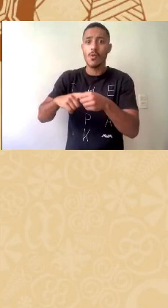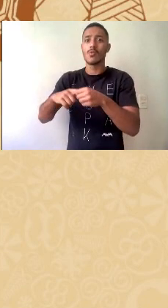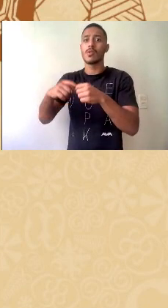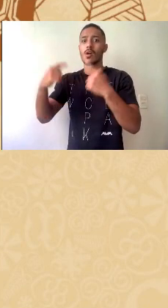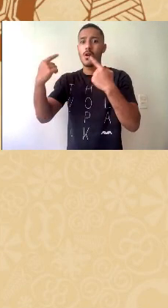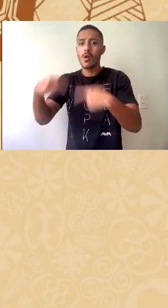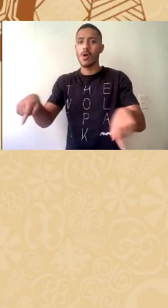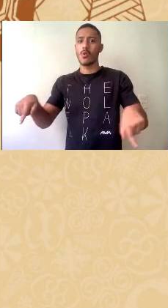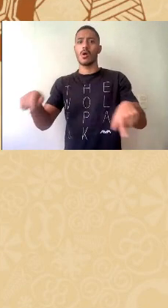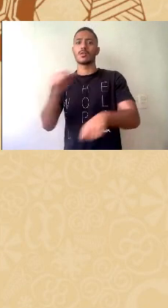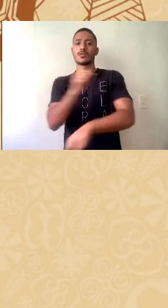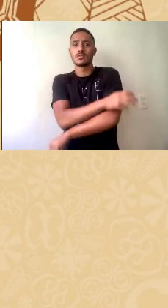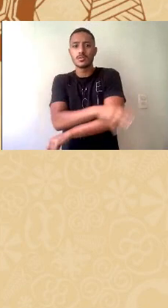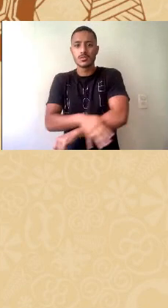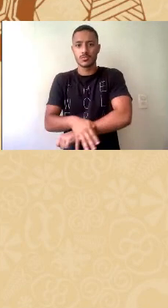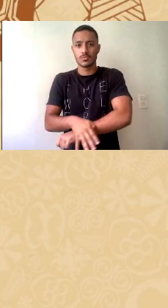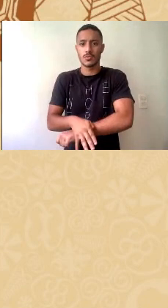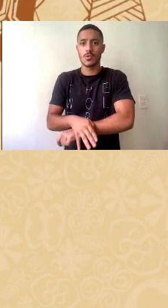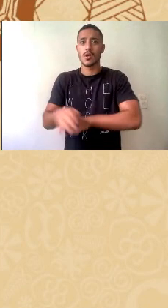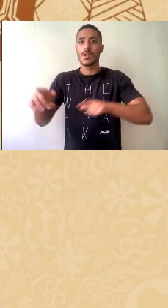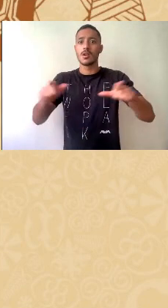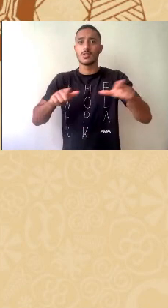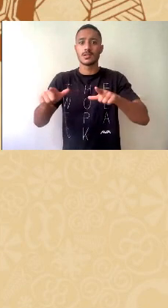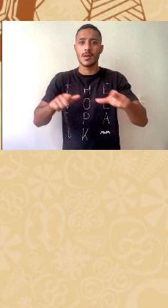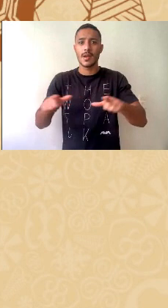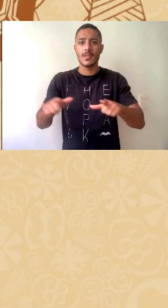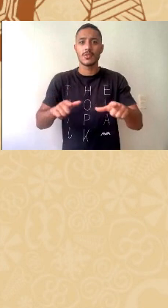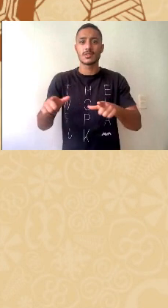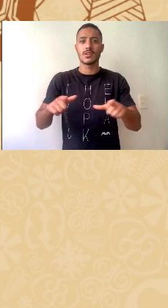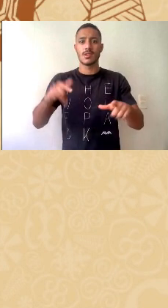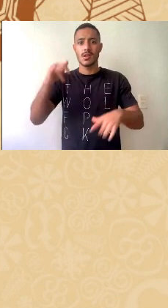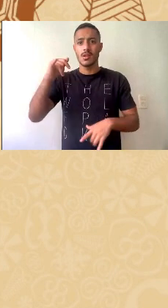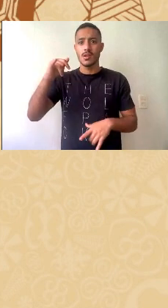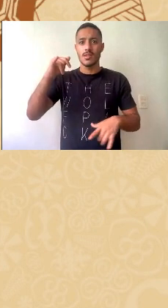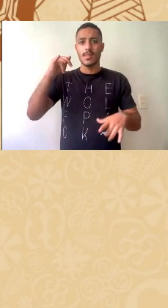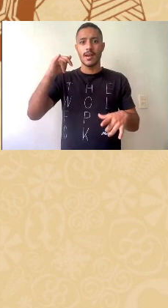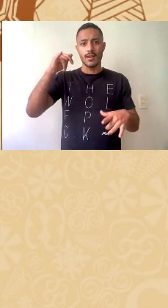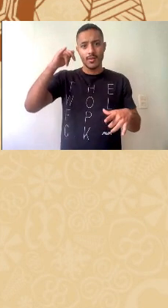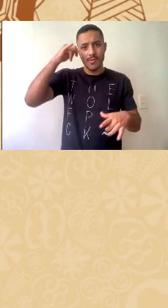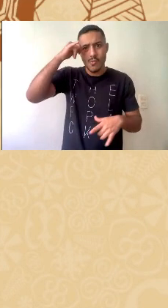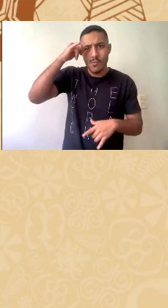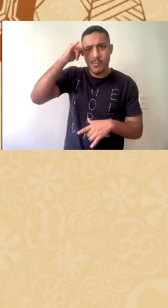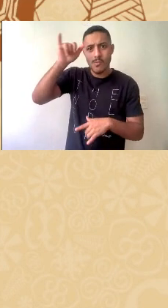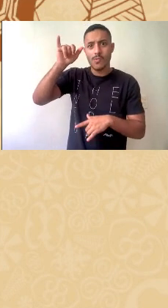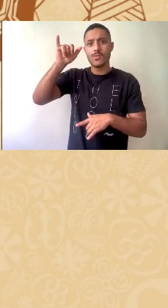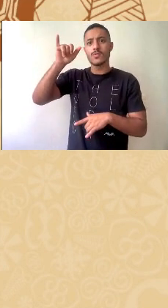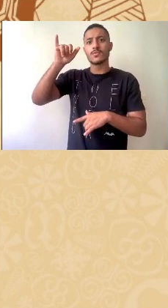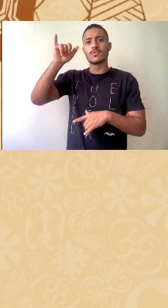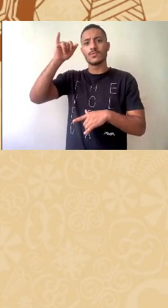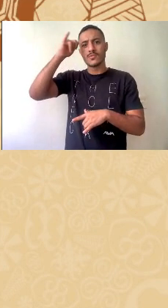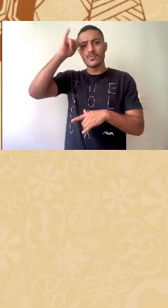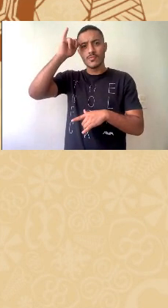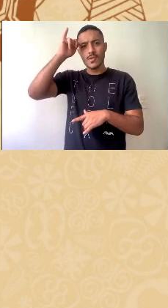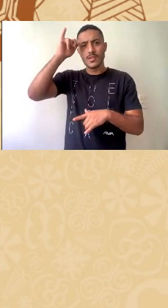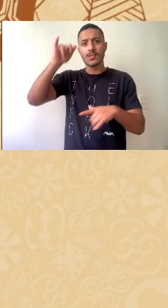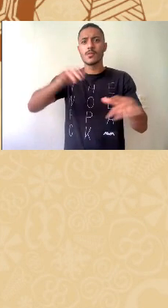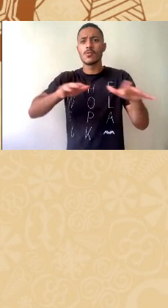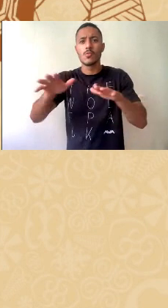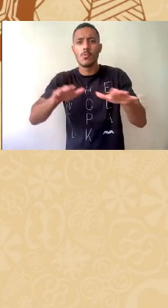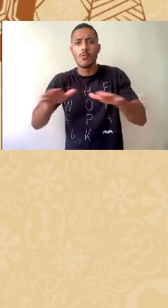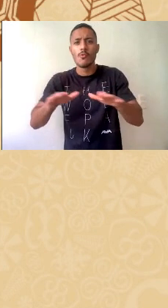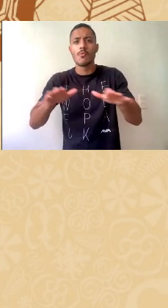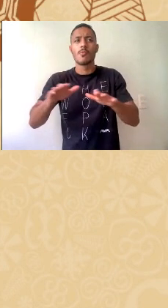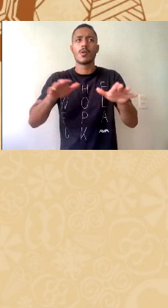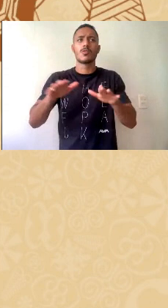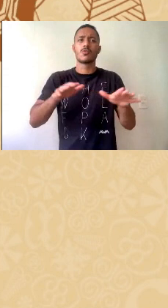rurais, trazendo sempre o antirracismo como uma pauta que deveria ser transversal dos movimentos populares, dos movimentos sociais de uma forma geral.